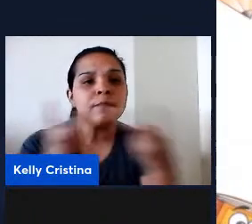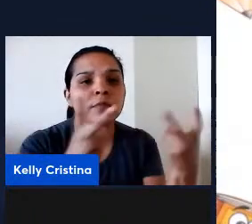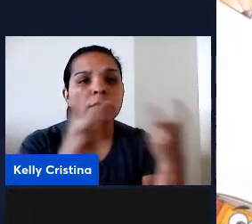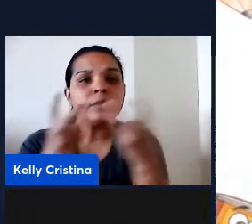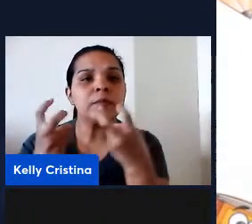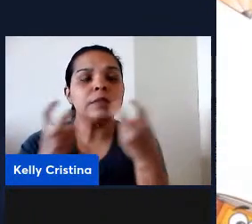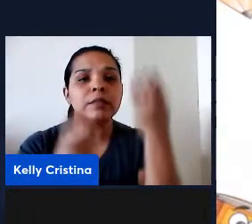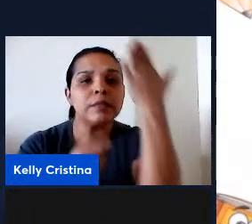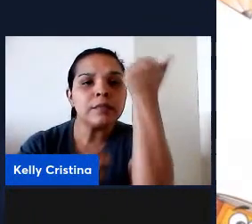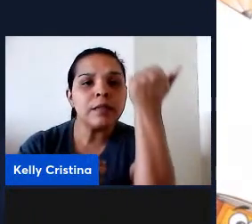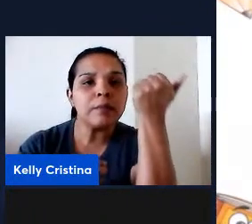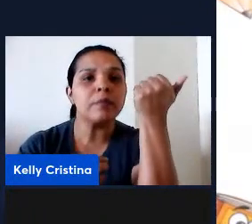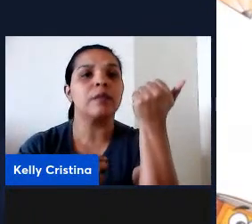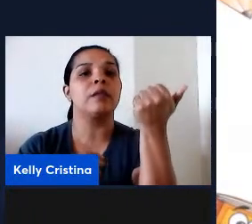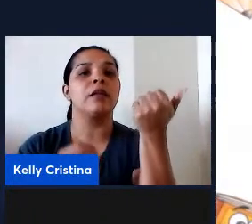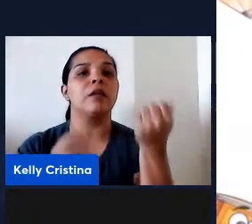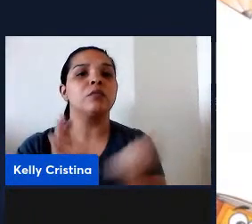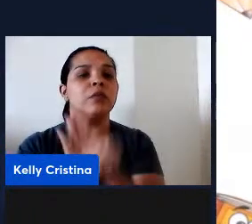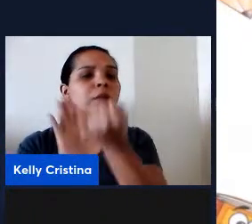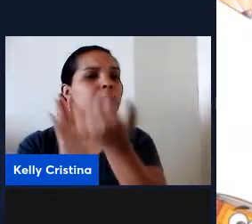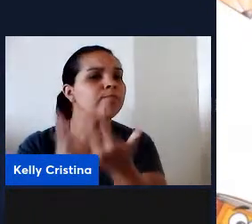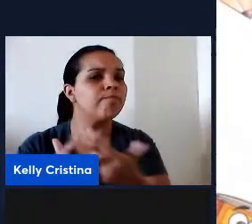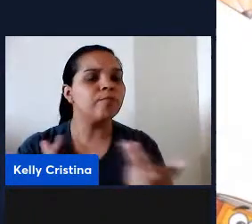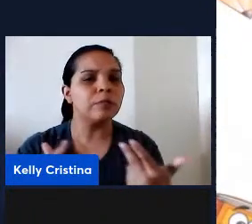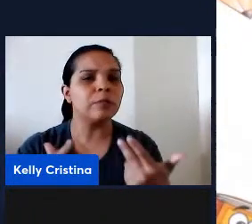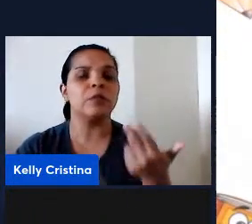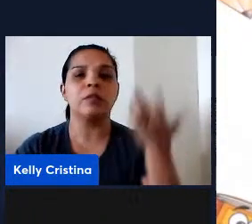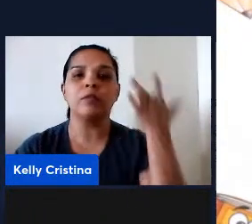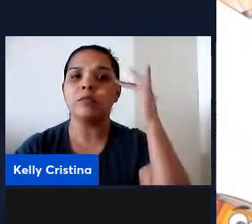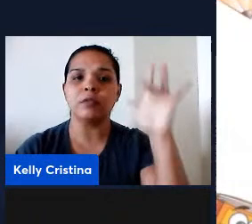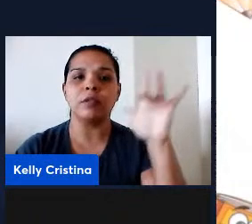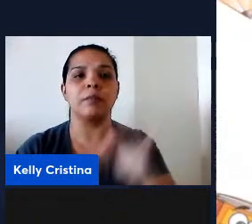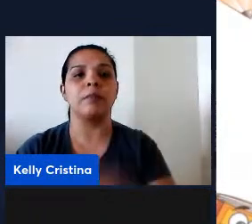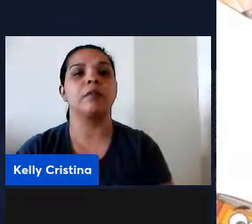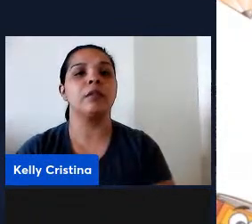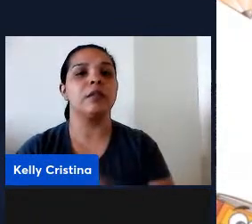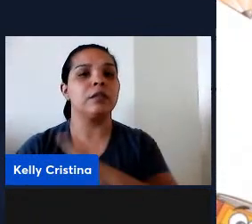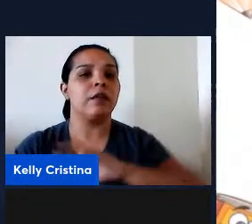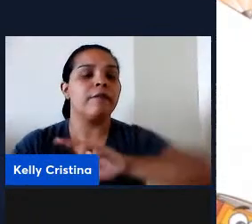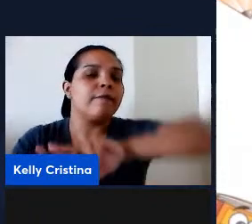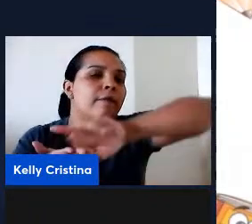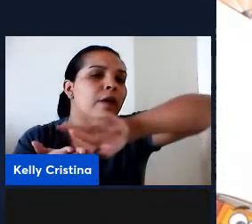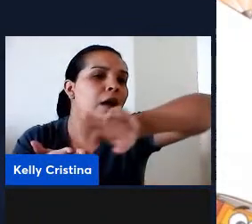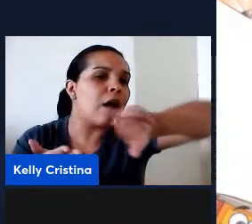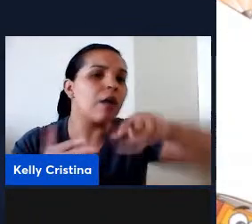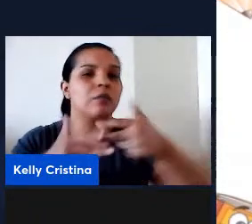Então, claro que esse processo ele envolve um conjunto de elementos.